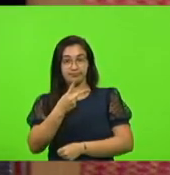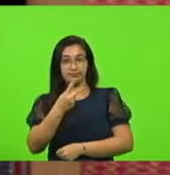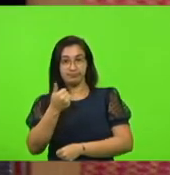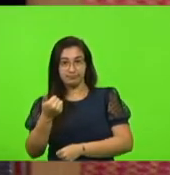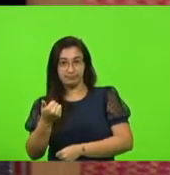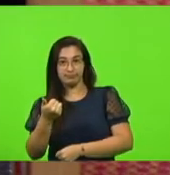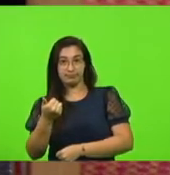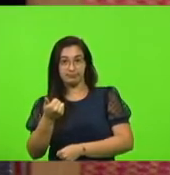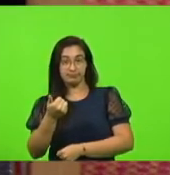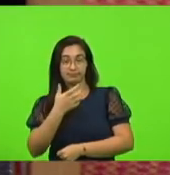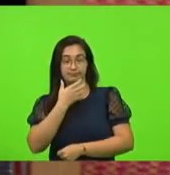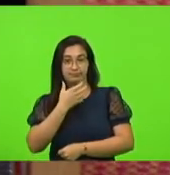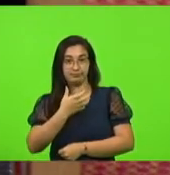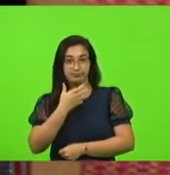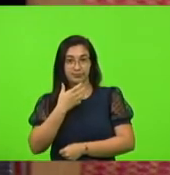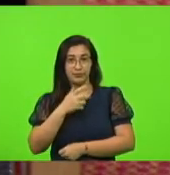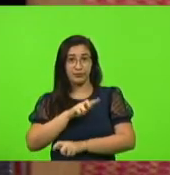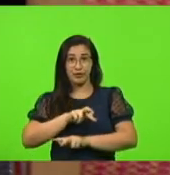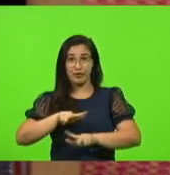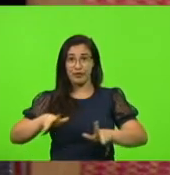recebemos vários projetos,